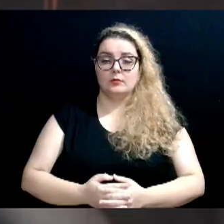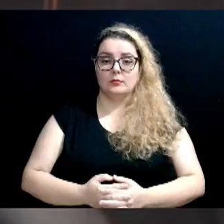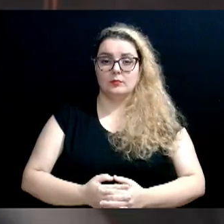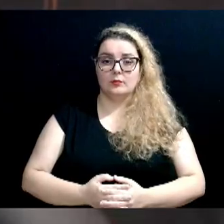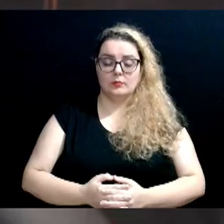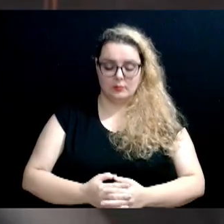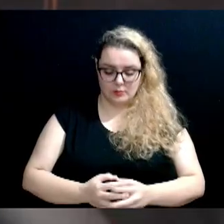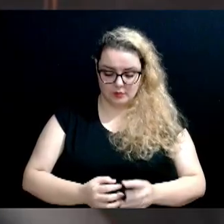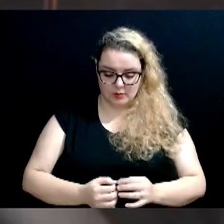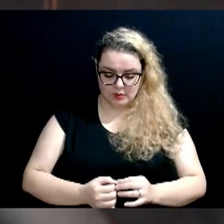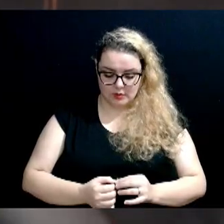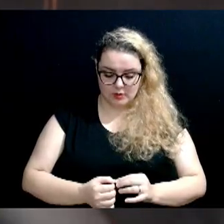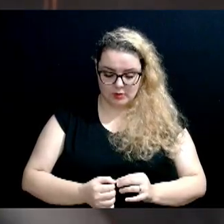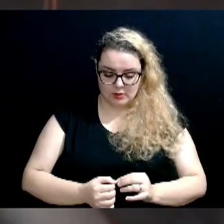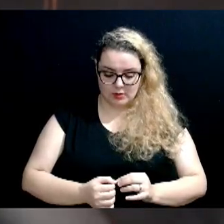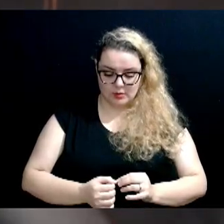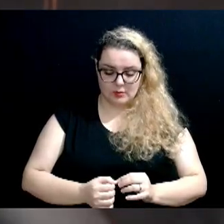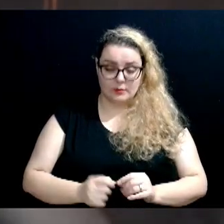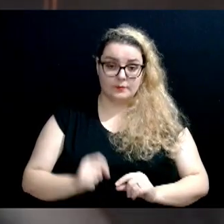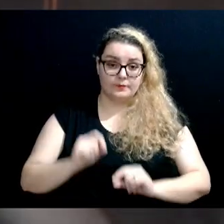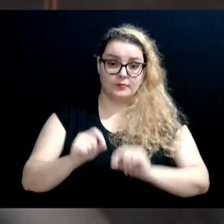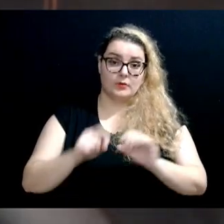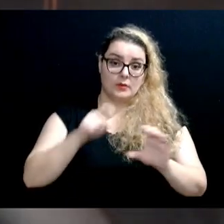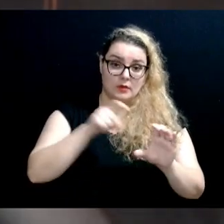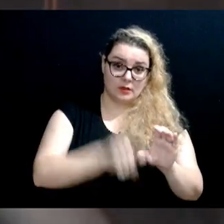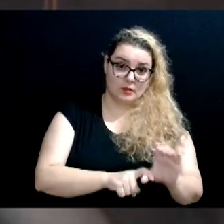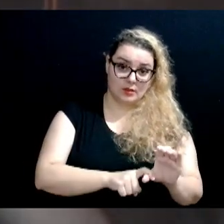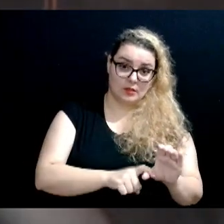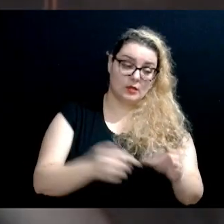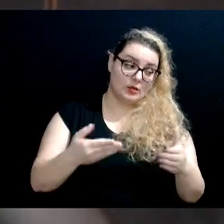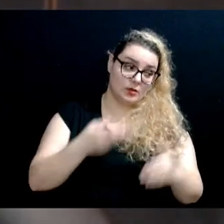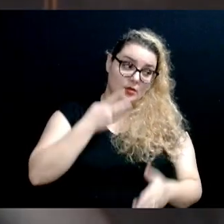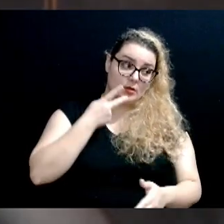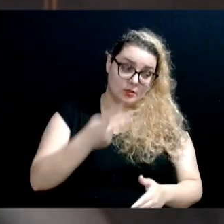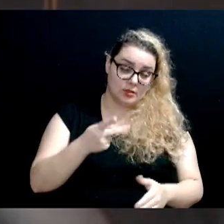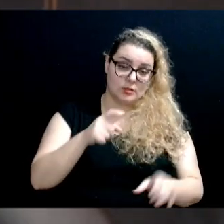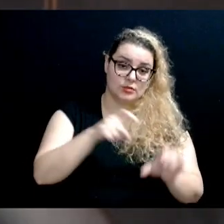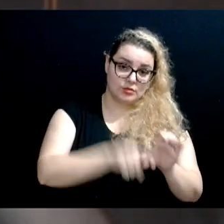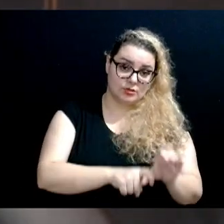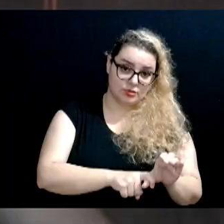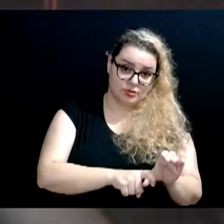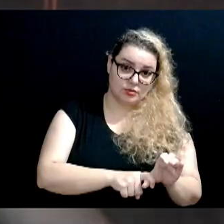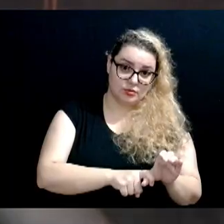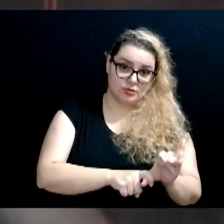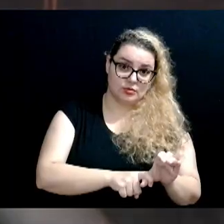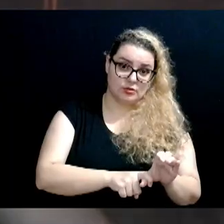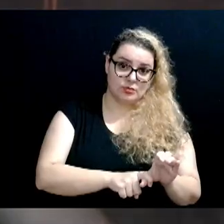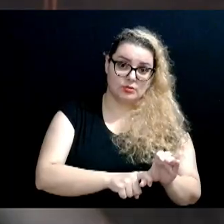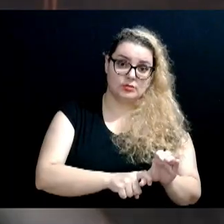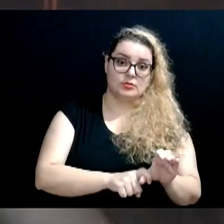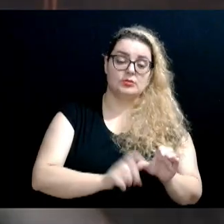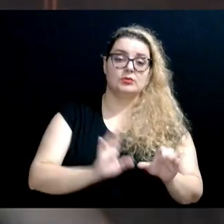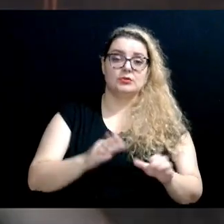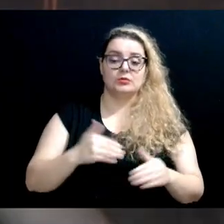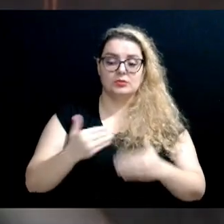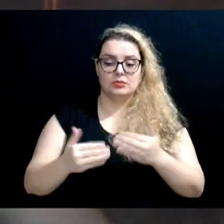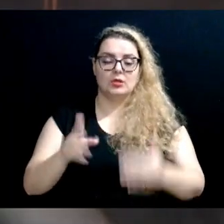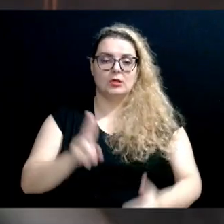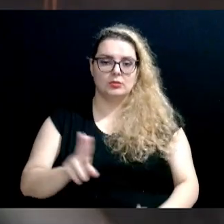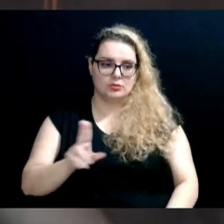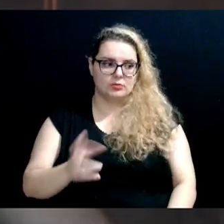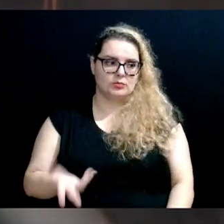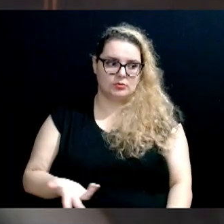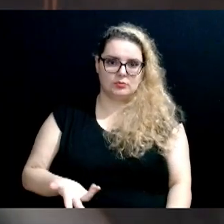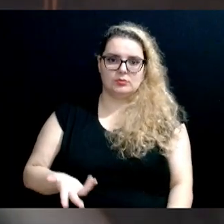quem está dependente, aí agora a gente está falando do nível de dependência que já passou do uso normal